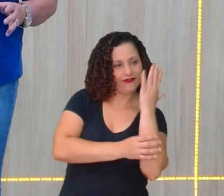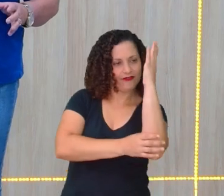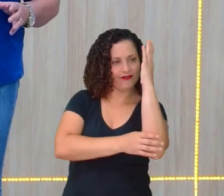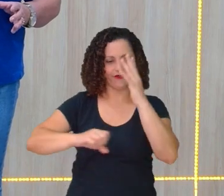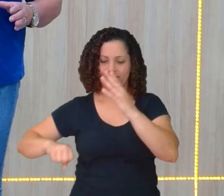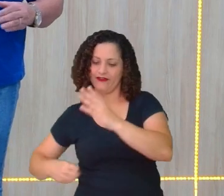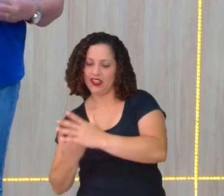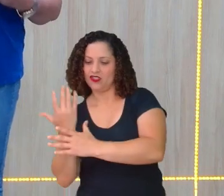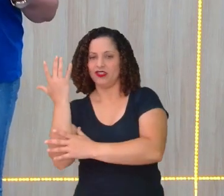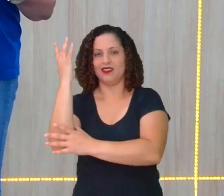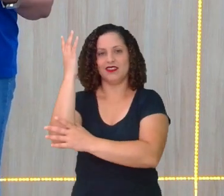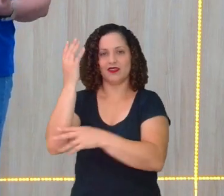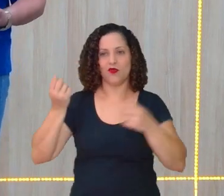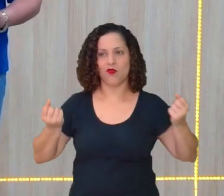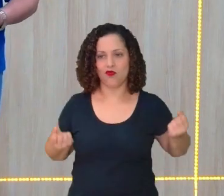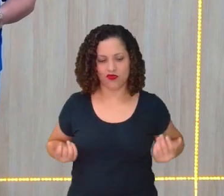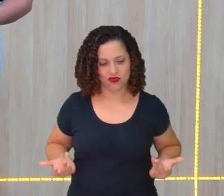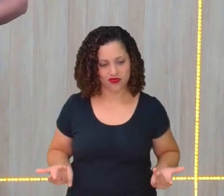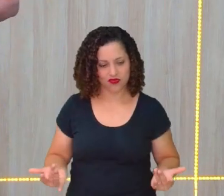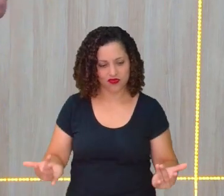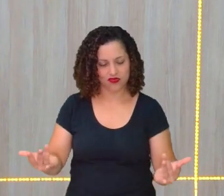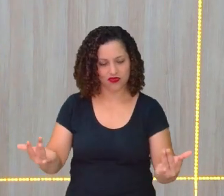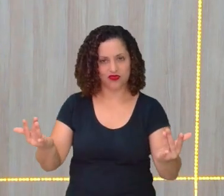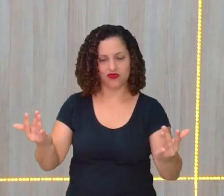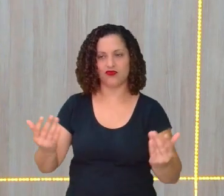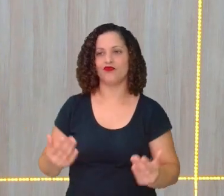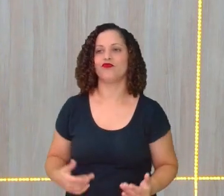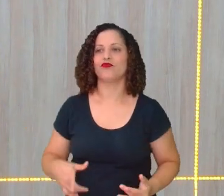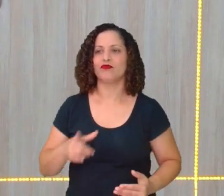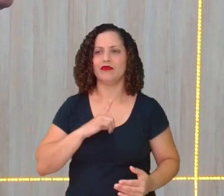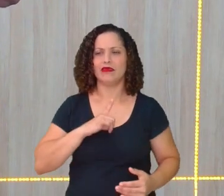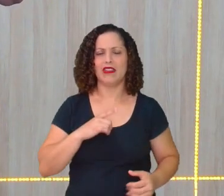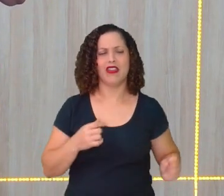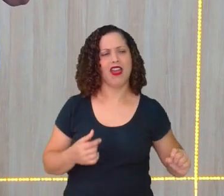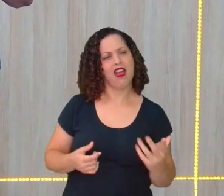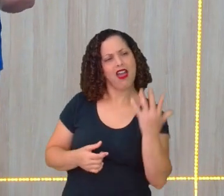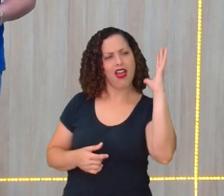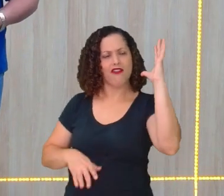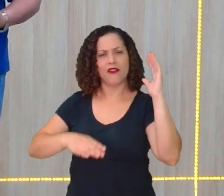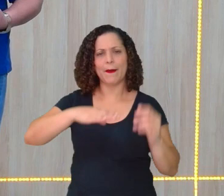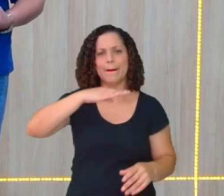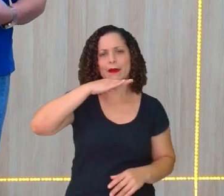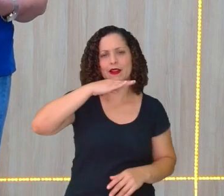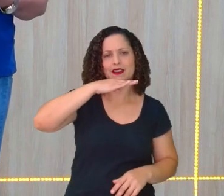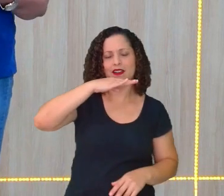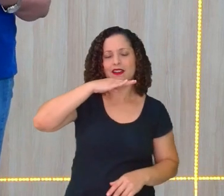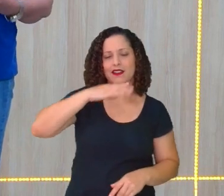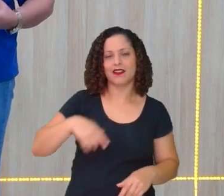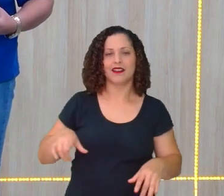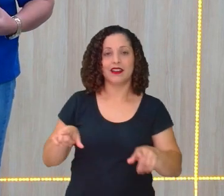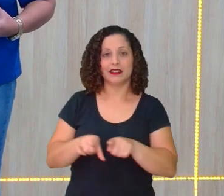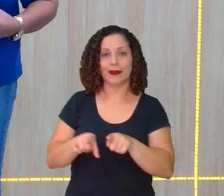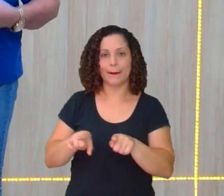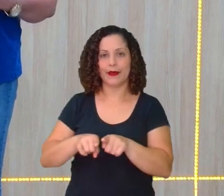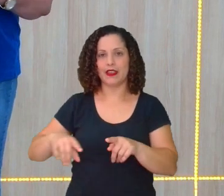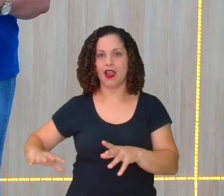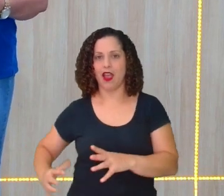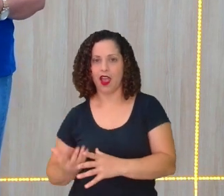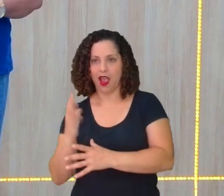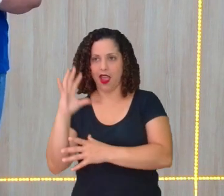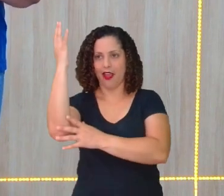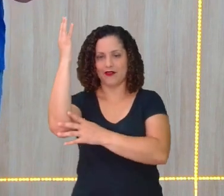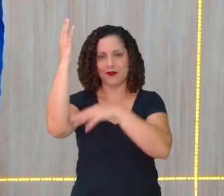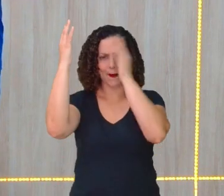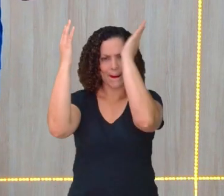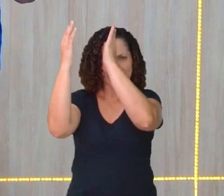bem diferenciada. Desde o pau-brasil a mangueiras, né? E há algumas árvores também que dão